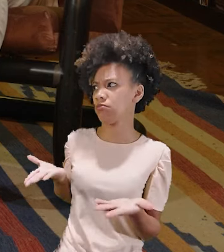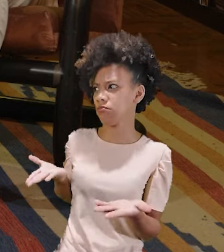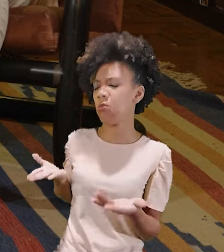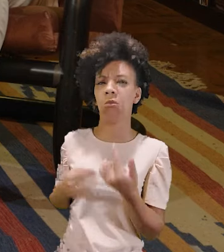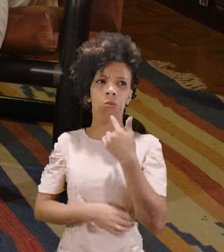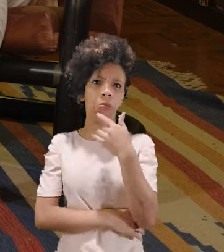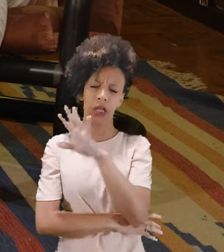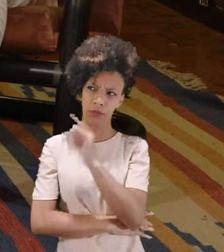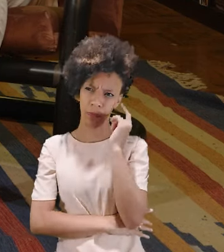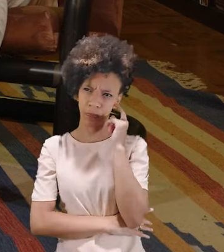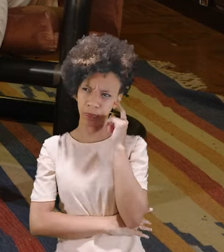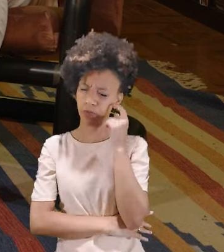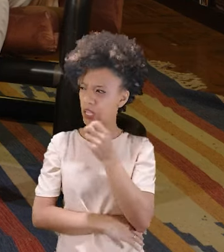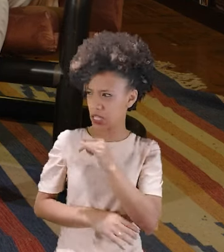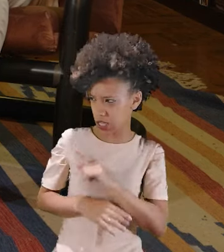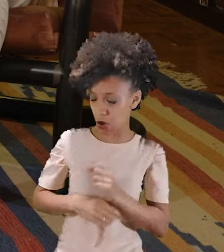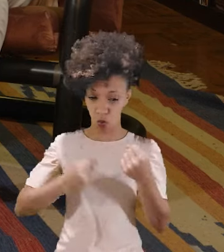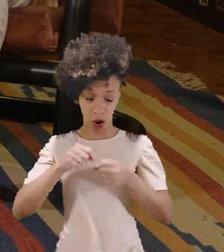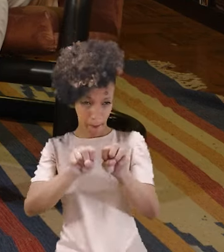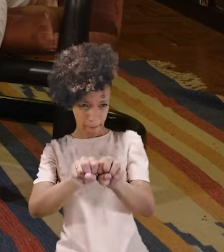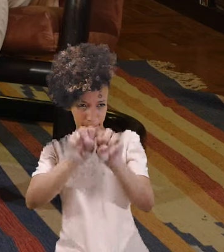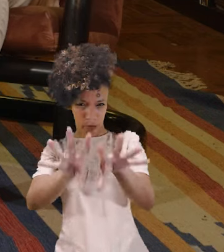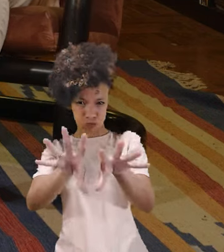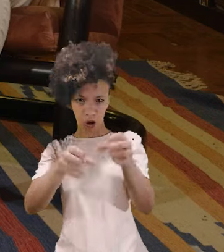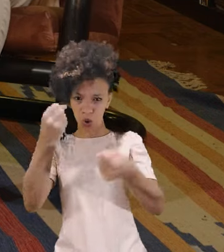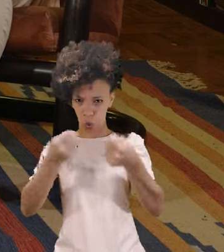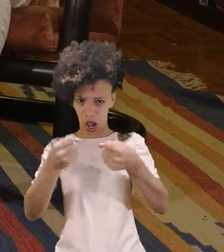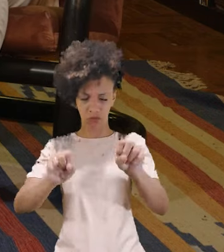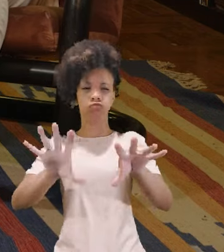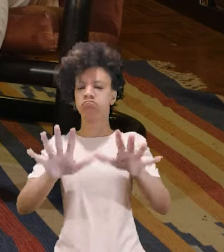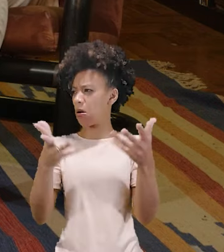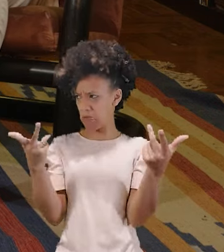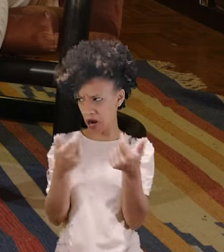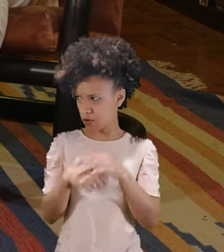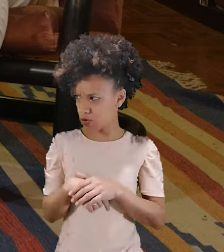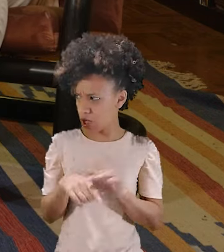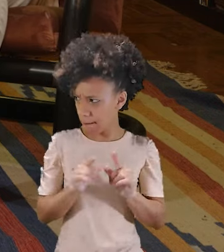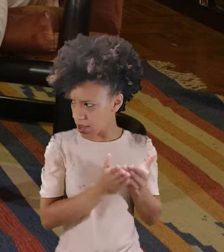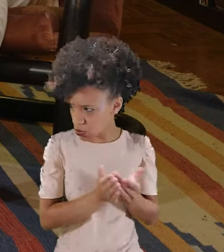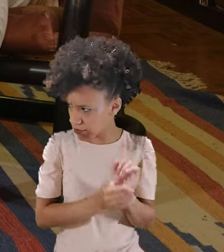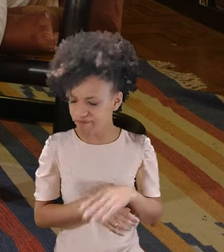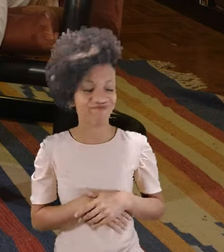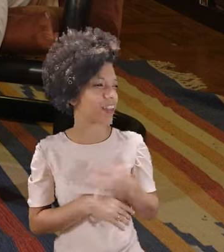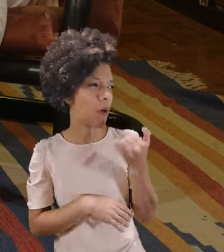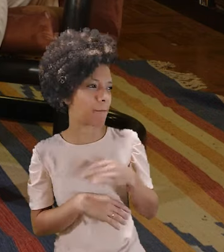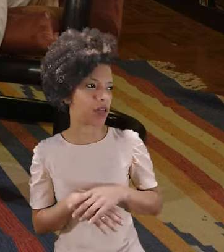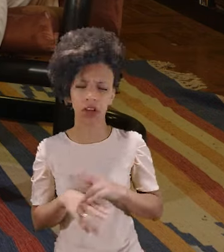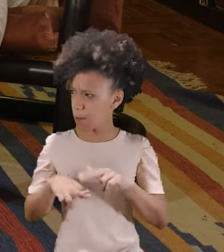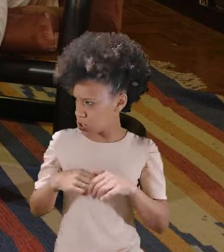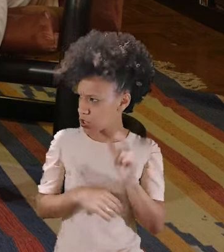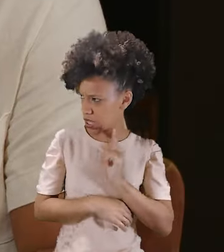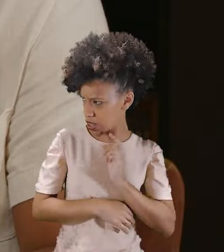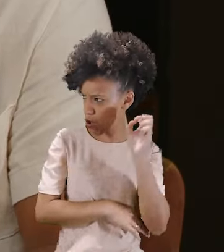depois só para dirigir um carro falta um farol alto Pô vou apagar aquele maravilhoso teatro na Vila viram uma merda